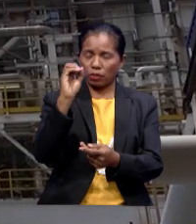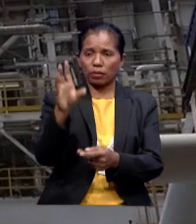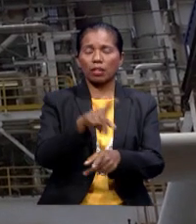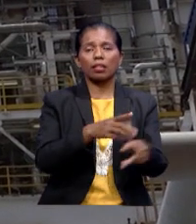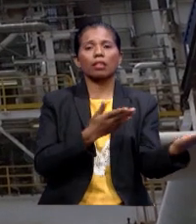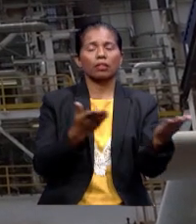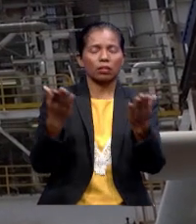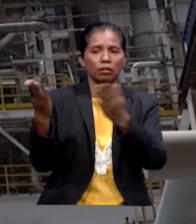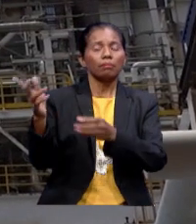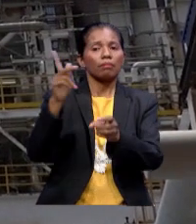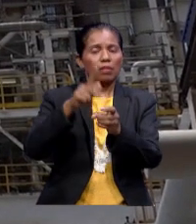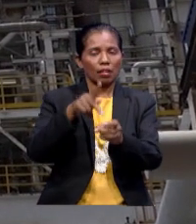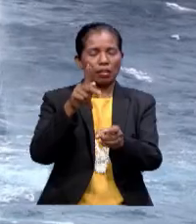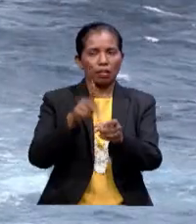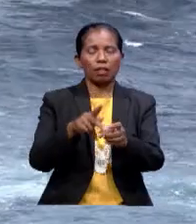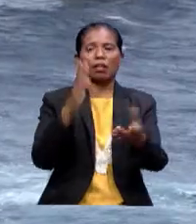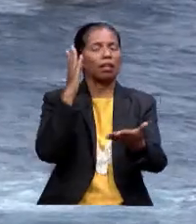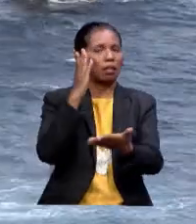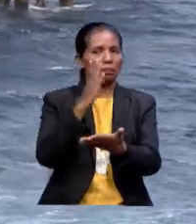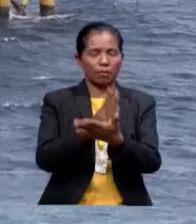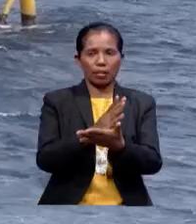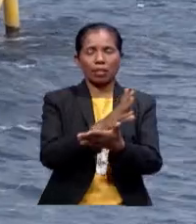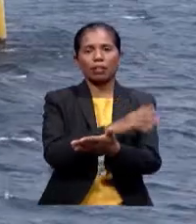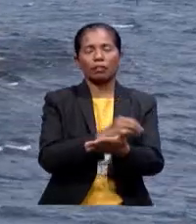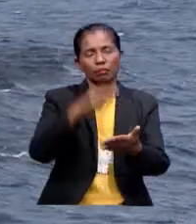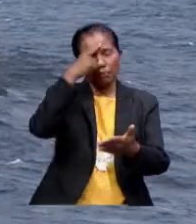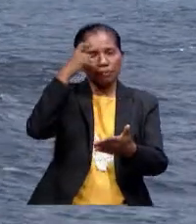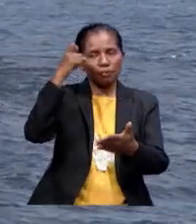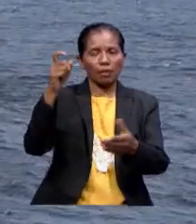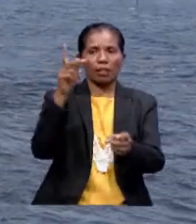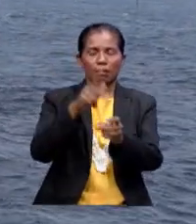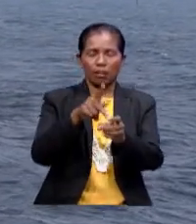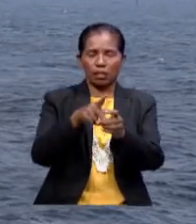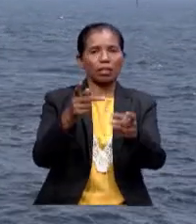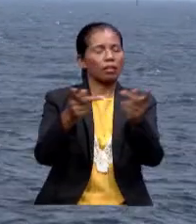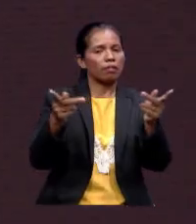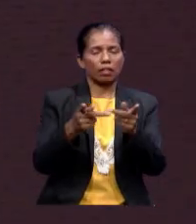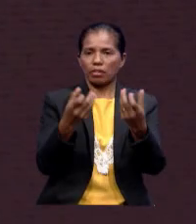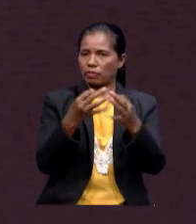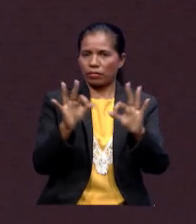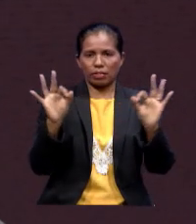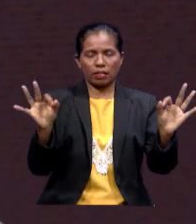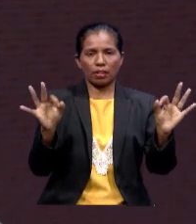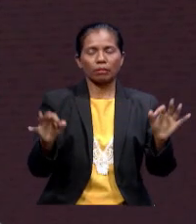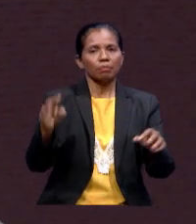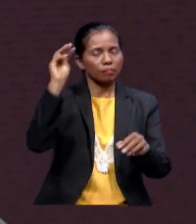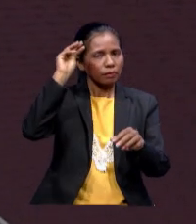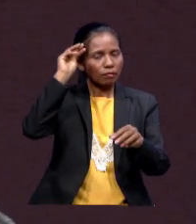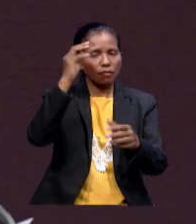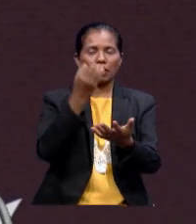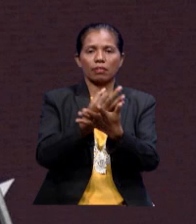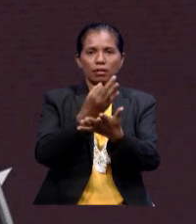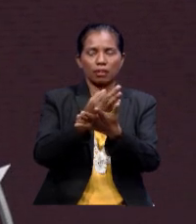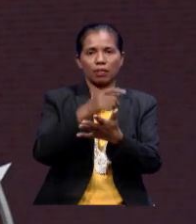mina matam bayu undang, hapara ni operação, tamba mina ia posso referemaran. Ho situação ne, Ministro Finanças